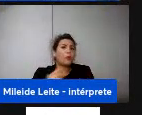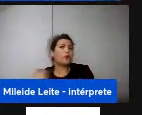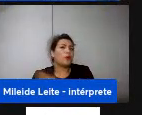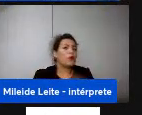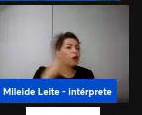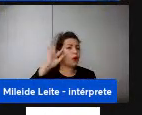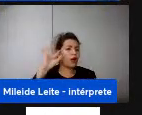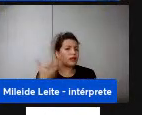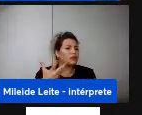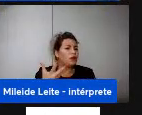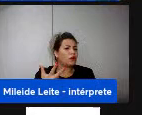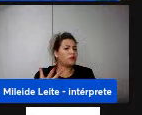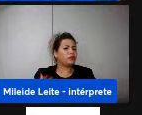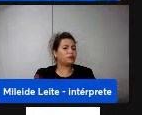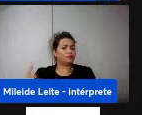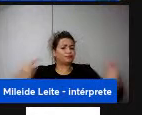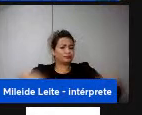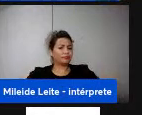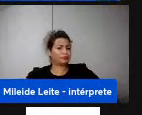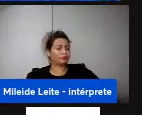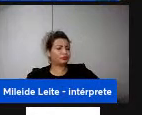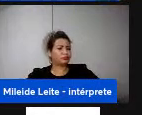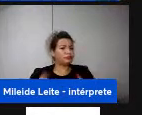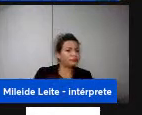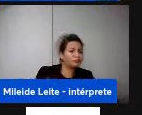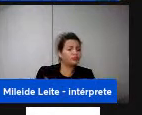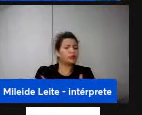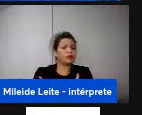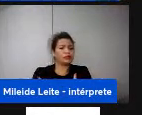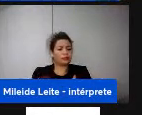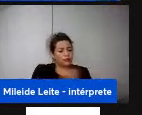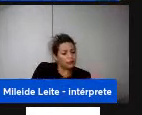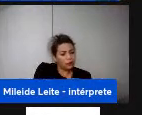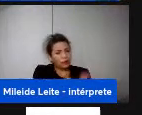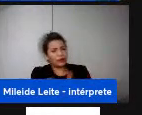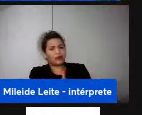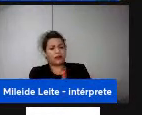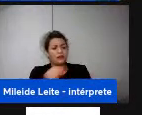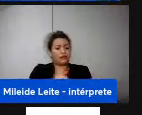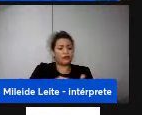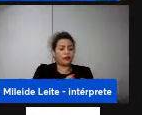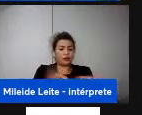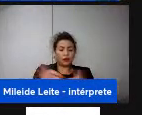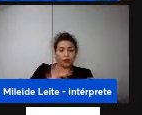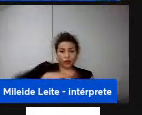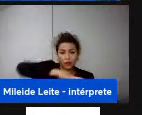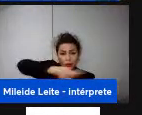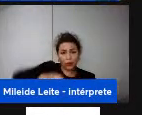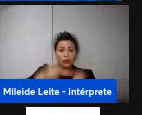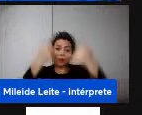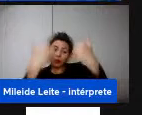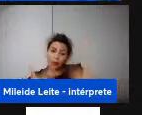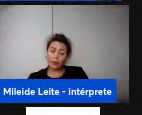esse paradoxo, né, da tendência de desorganização do universo, que explica por que o tempo só se move